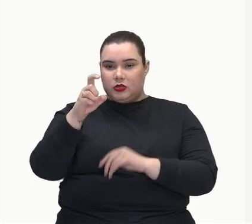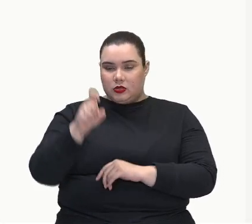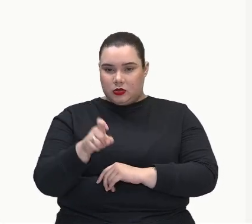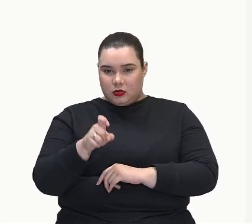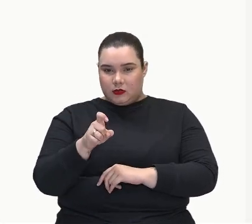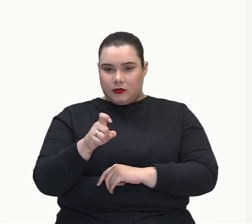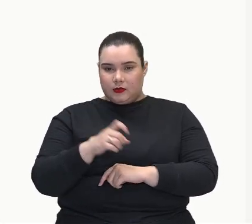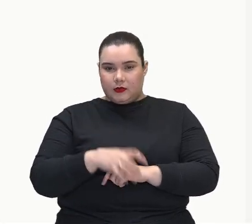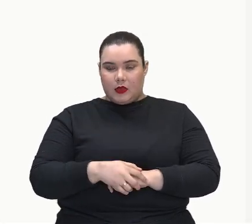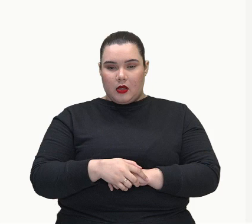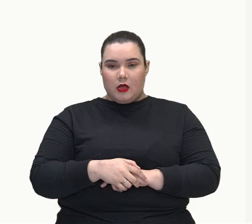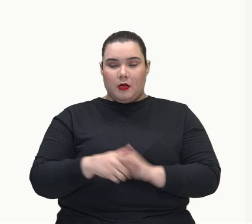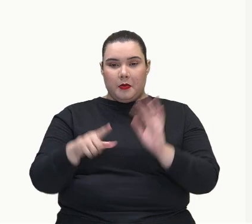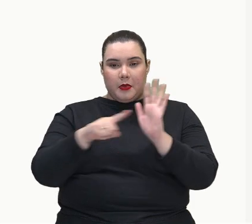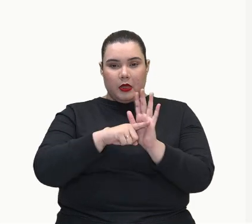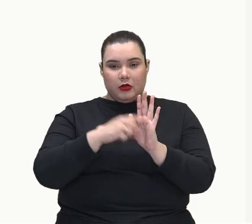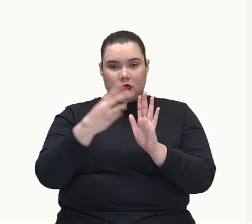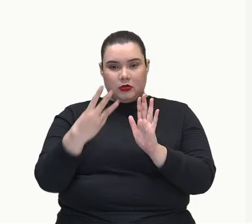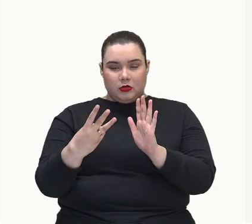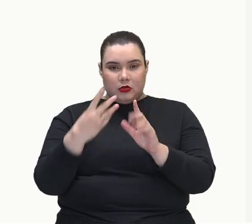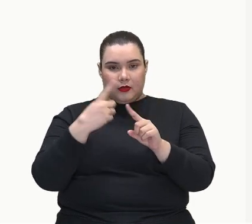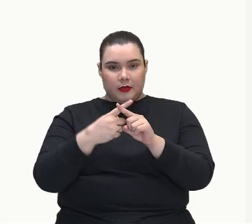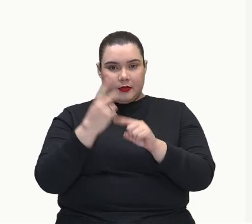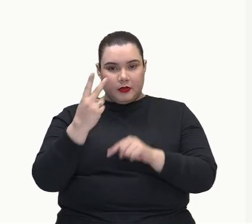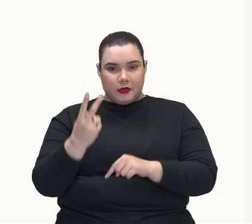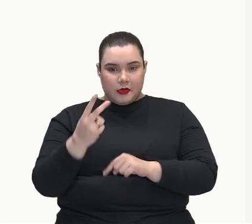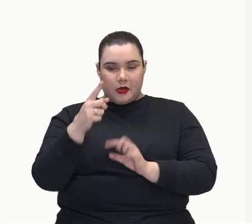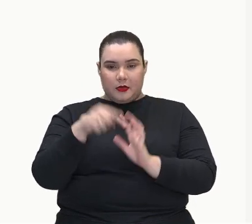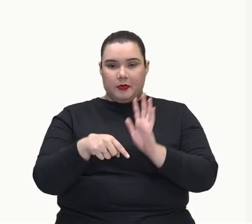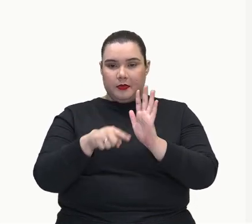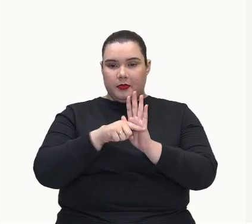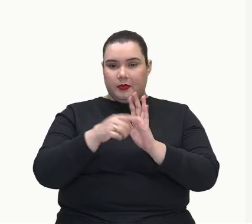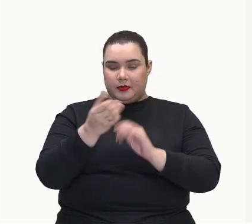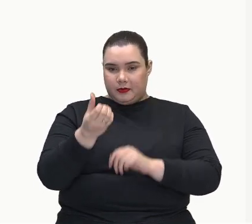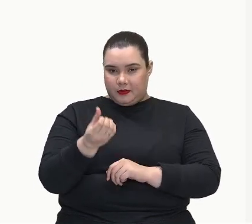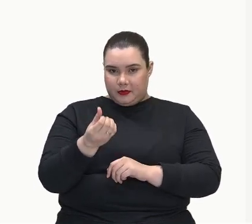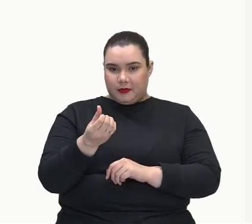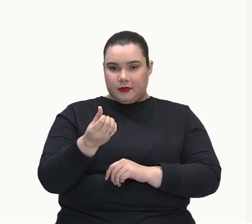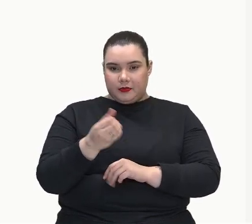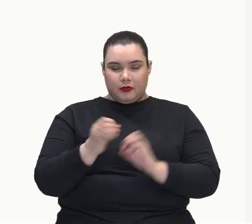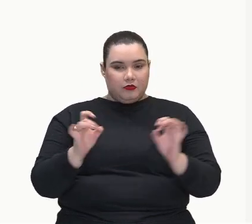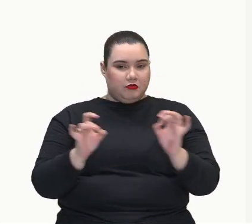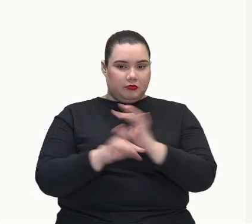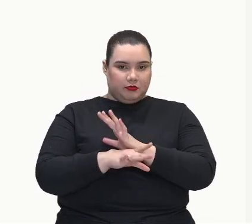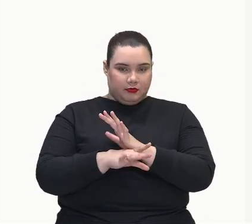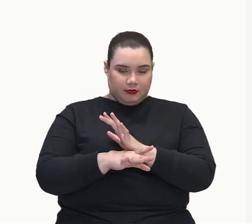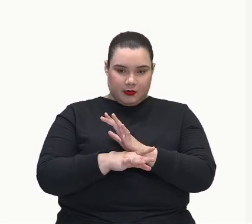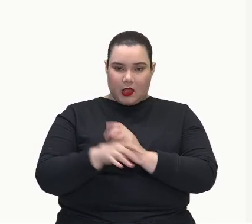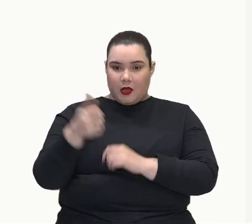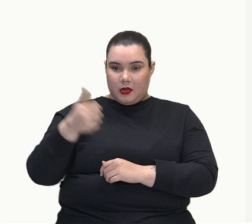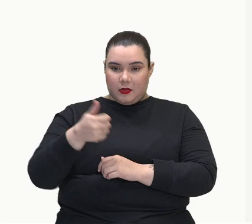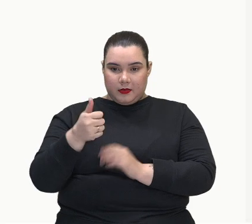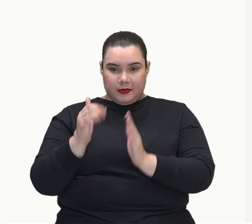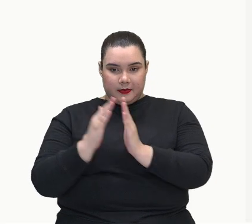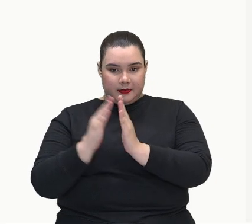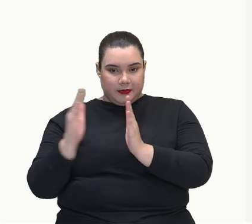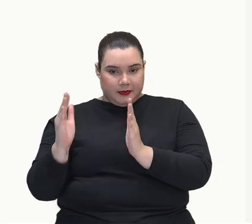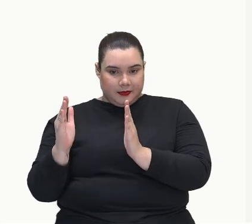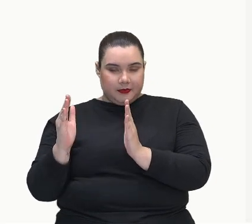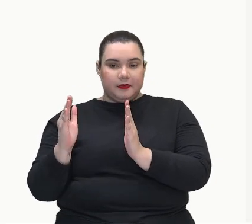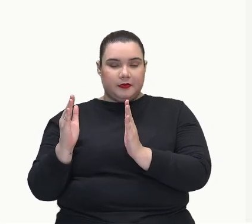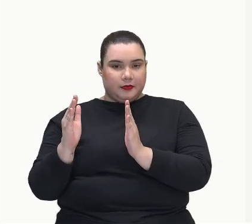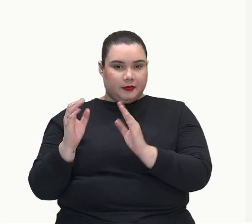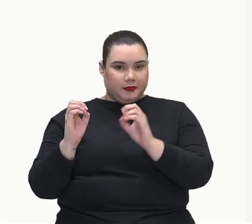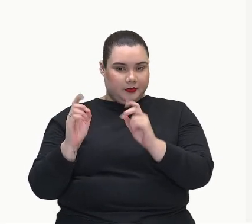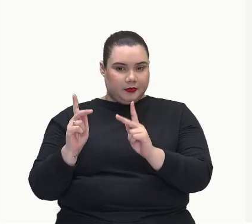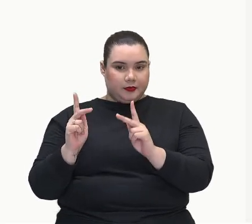3x. Menos 3 vezes 2, menos 6. Pronto. Desenvolvemos o primeiro